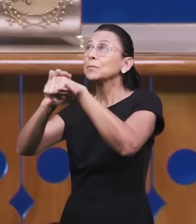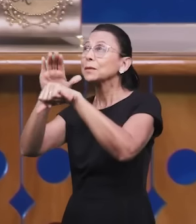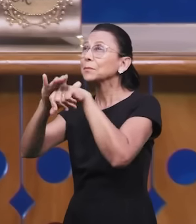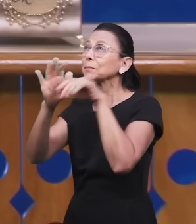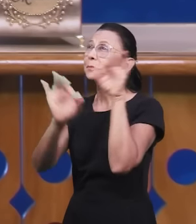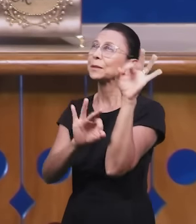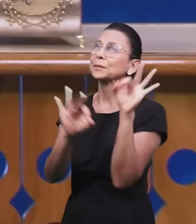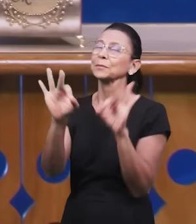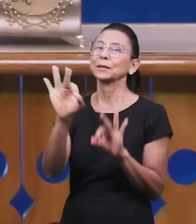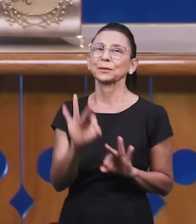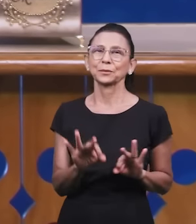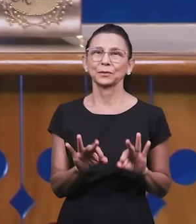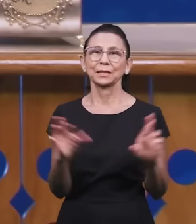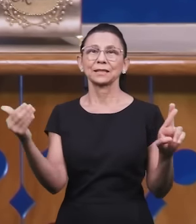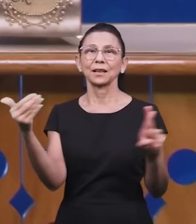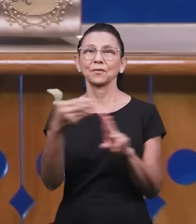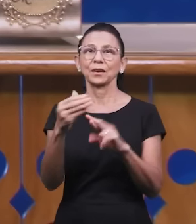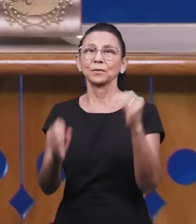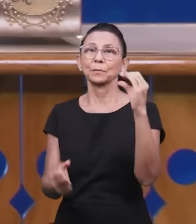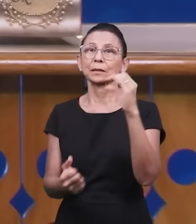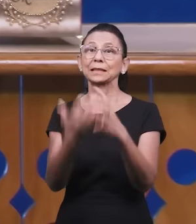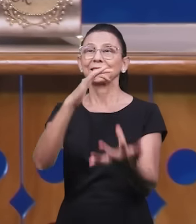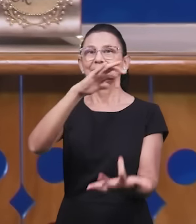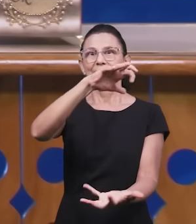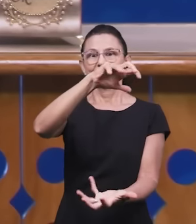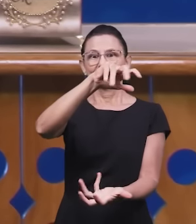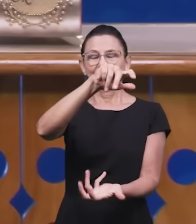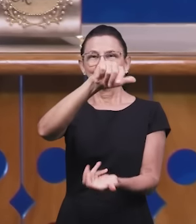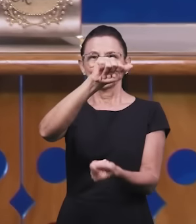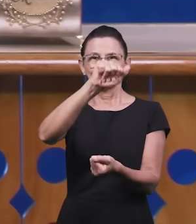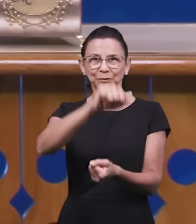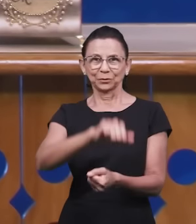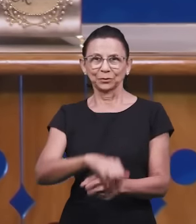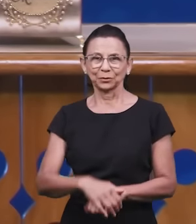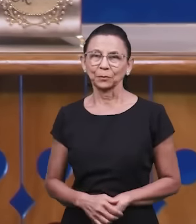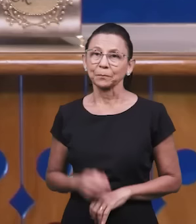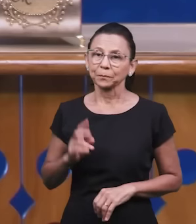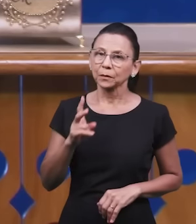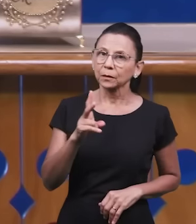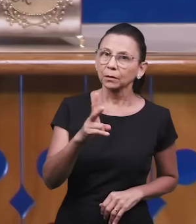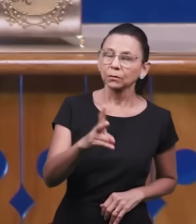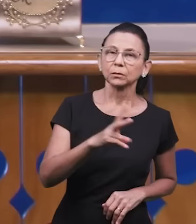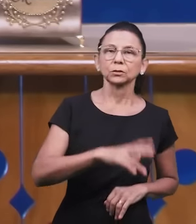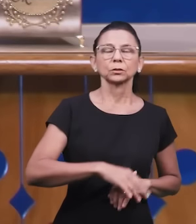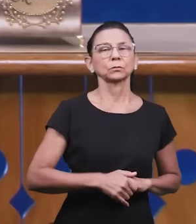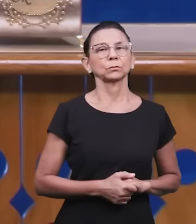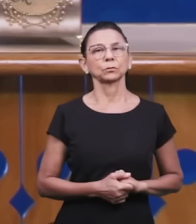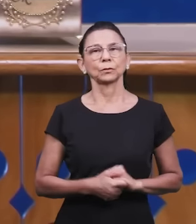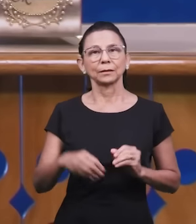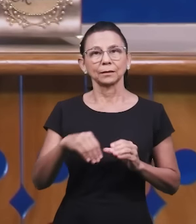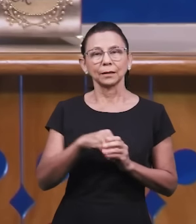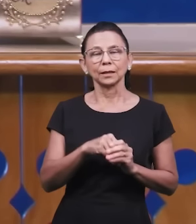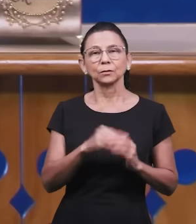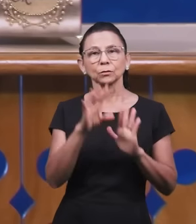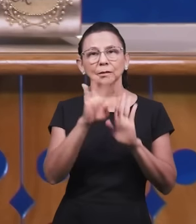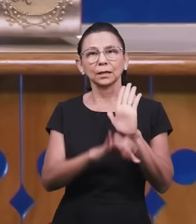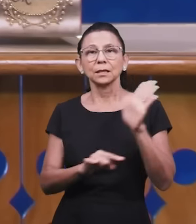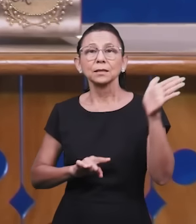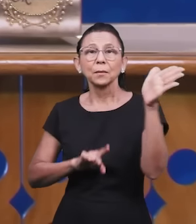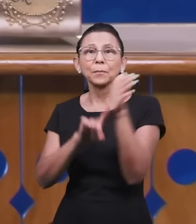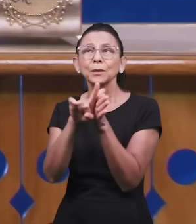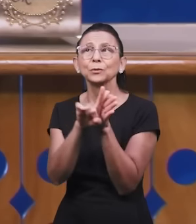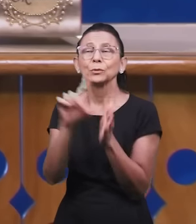falando de uma obra criadora, tudo aquilo que Deus criou. Mas ele continua, e aqui ele faz uma pergunta,